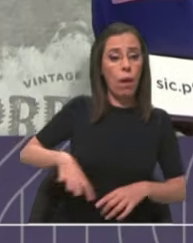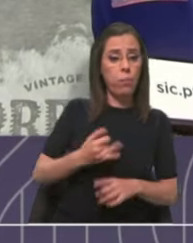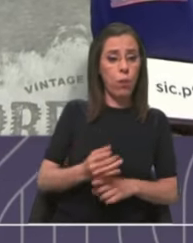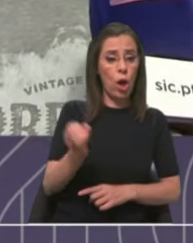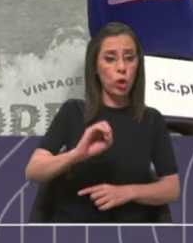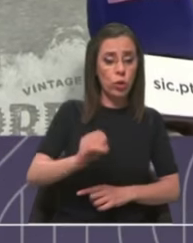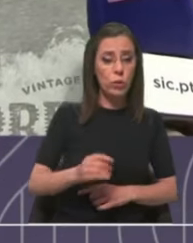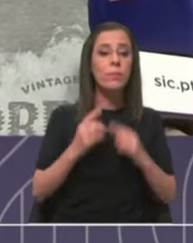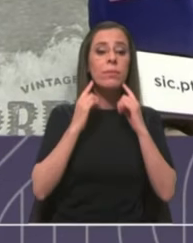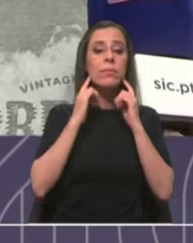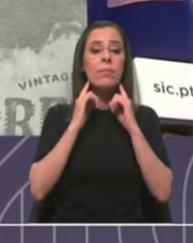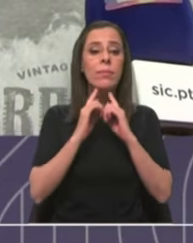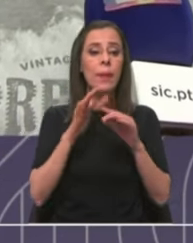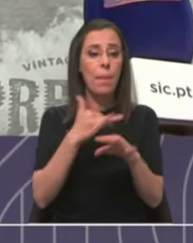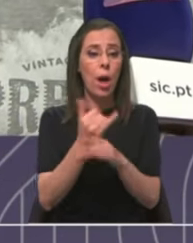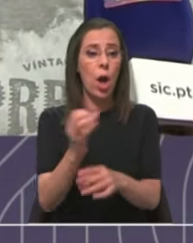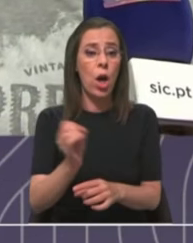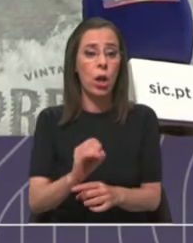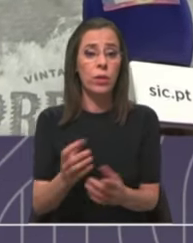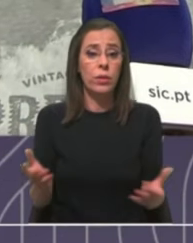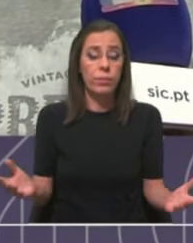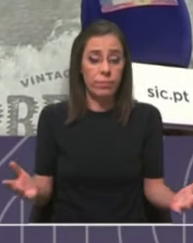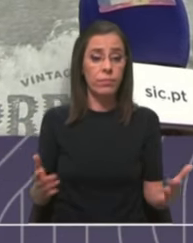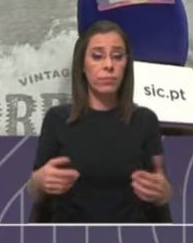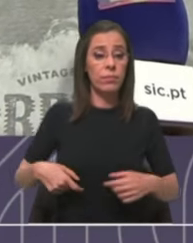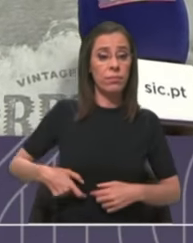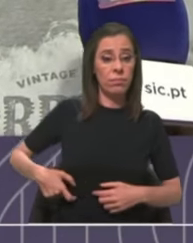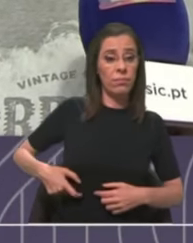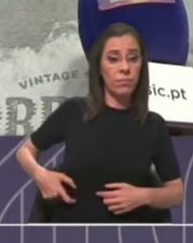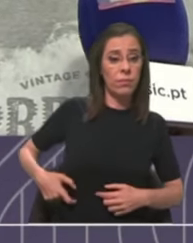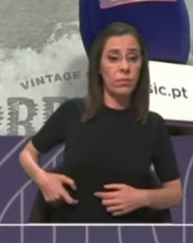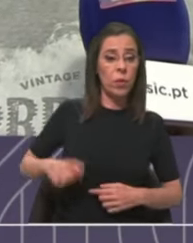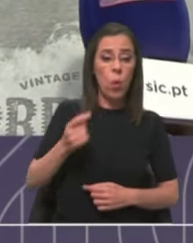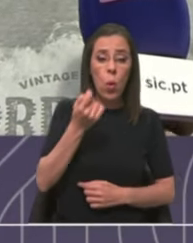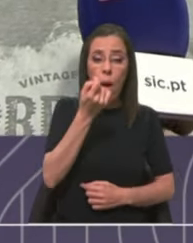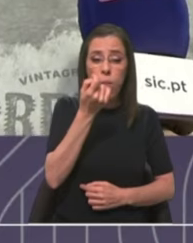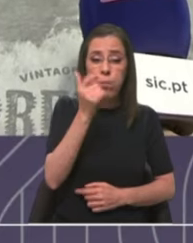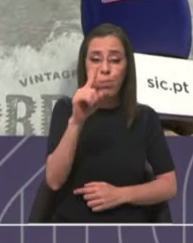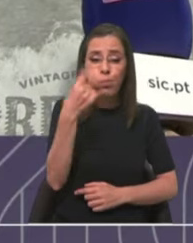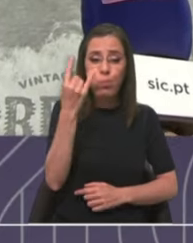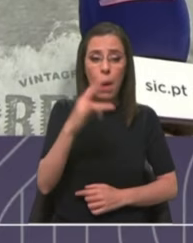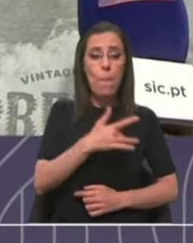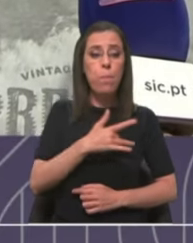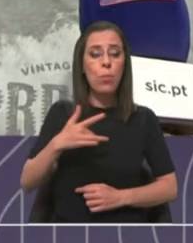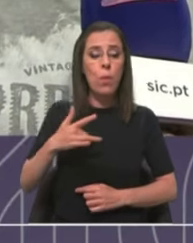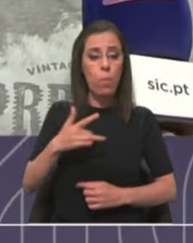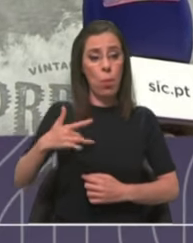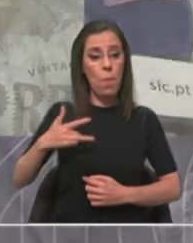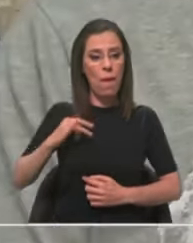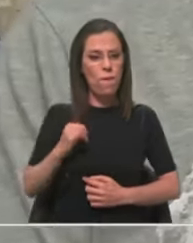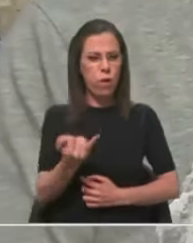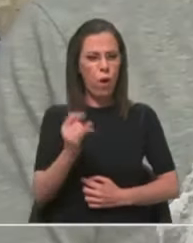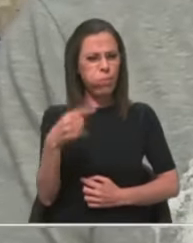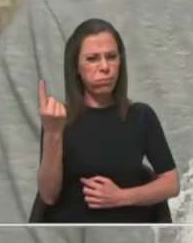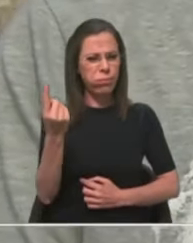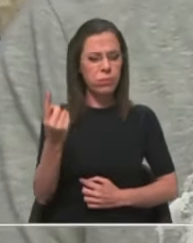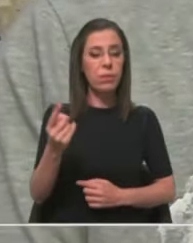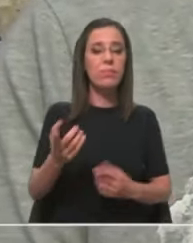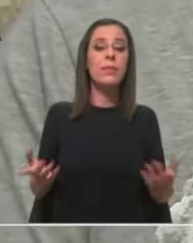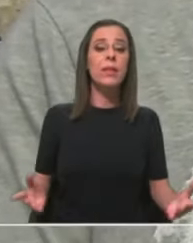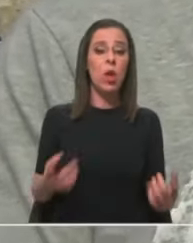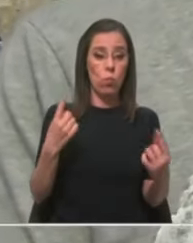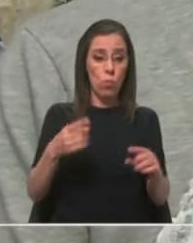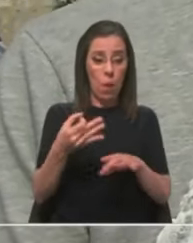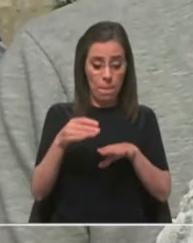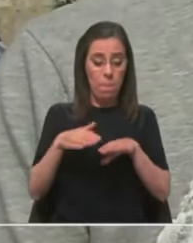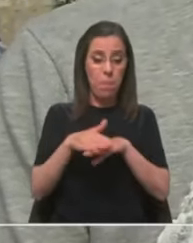não tinha o maxilar partido, as costelas tiveram quase foram aos pulmões, o pulmão direito, né? Se fosse